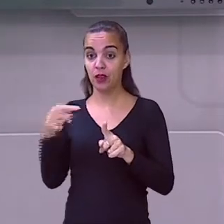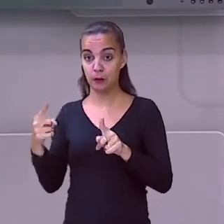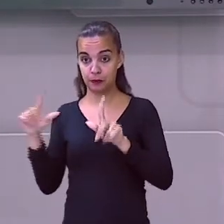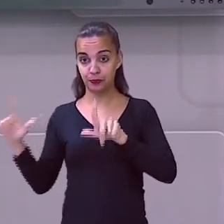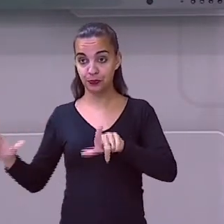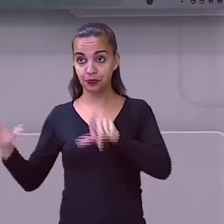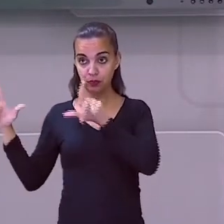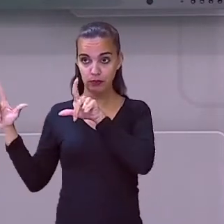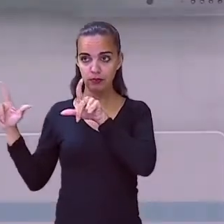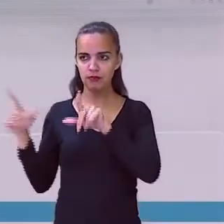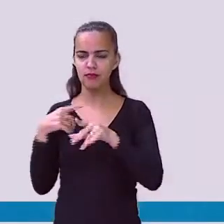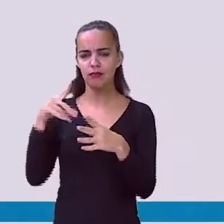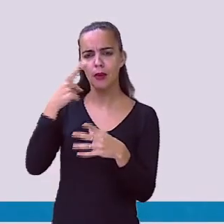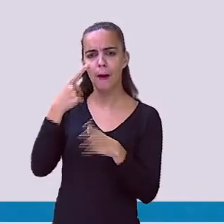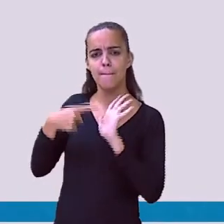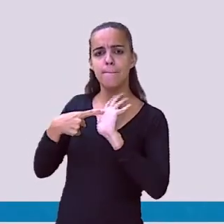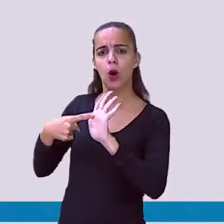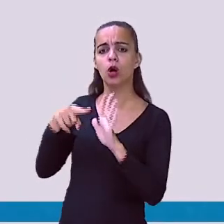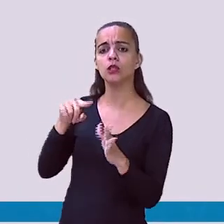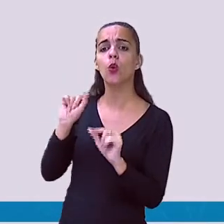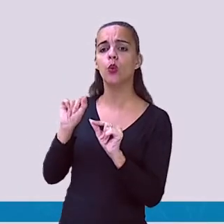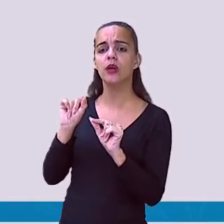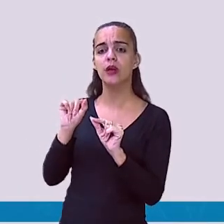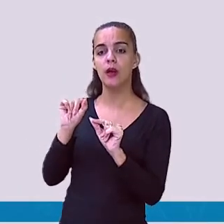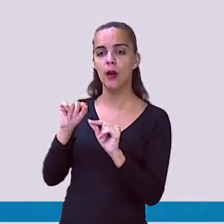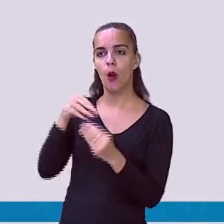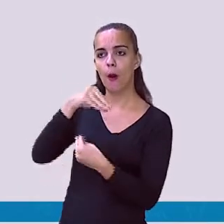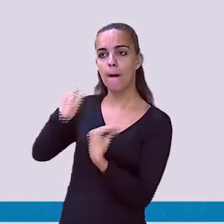mesma mistura, porém,